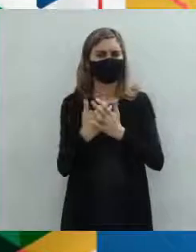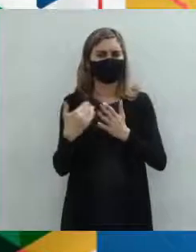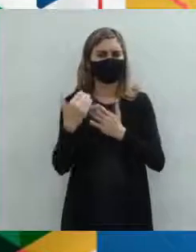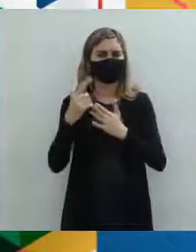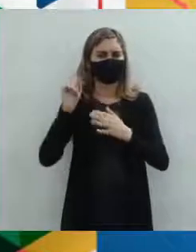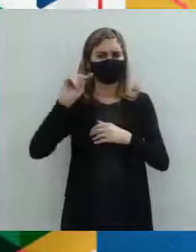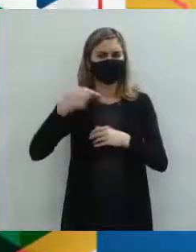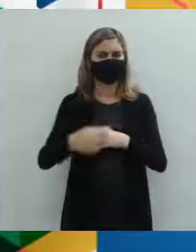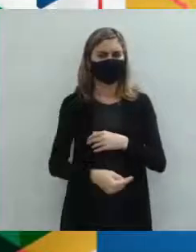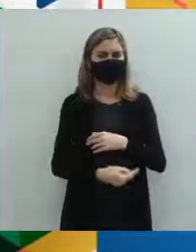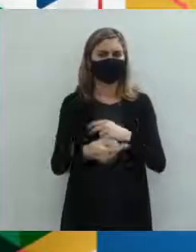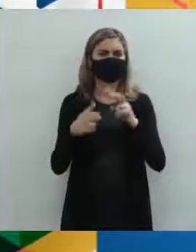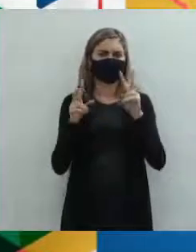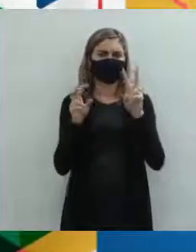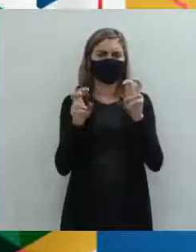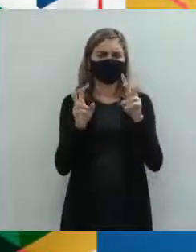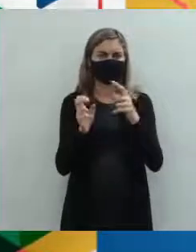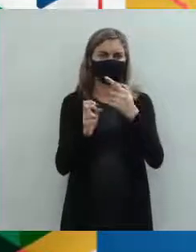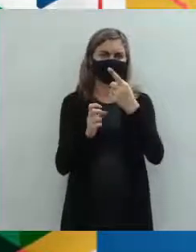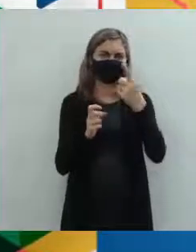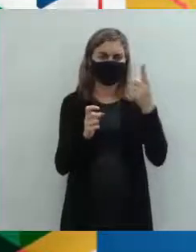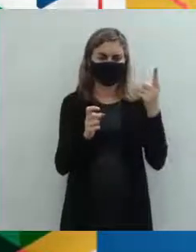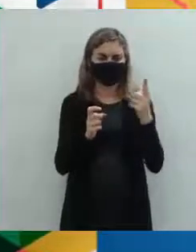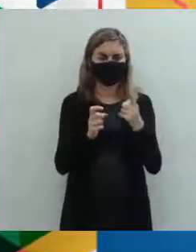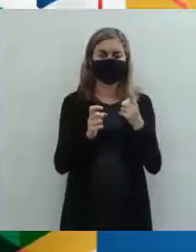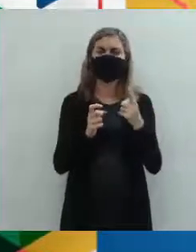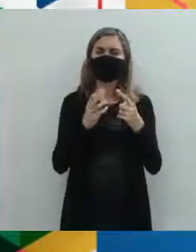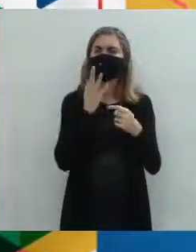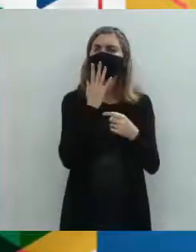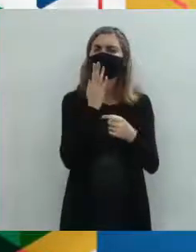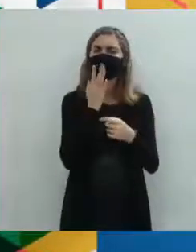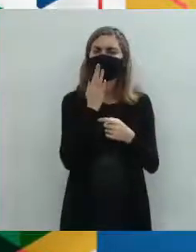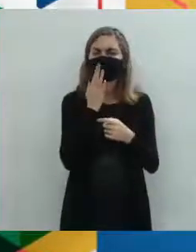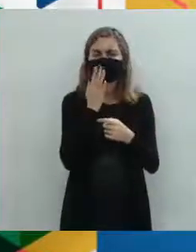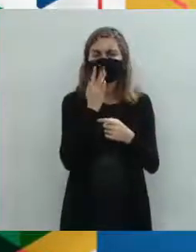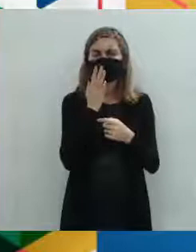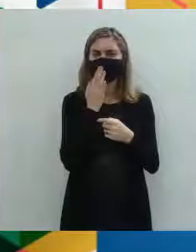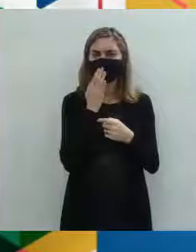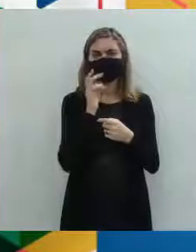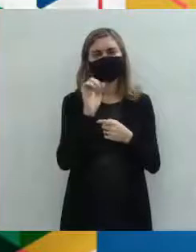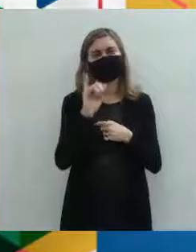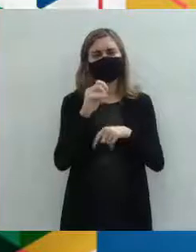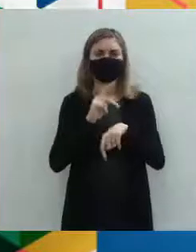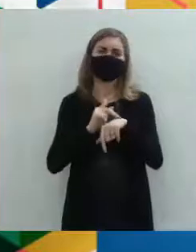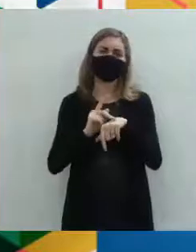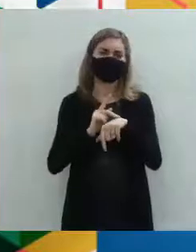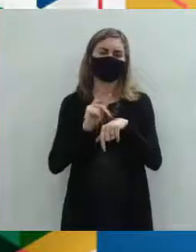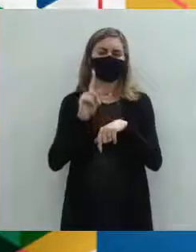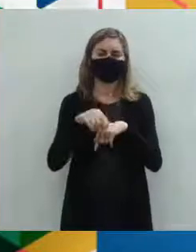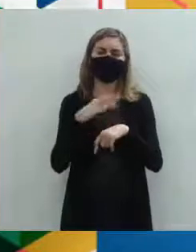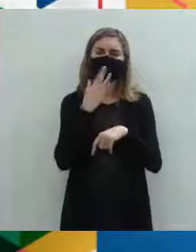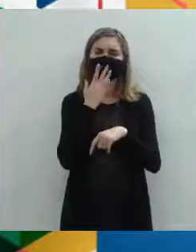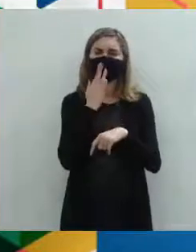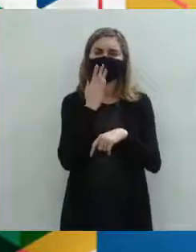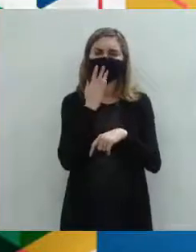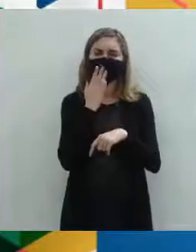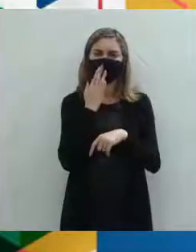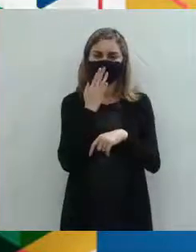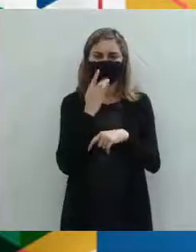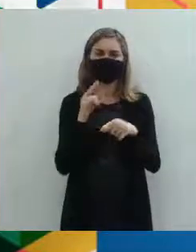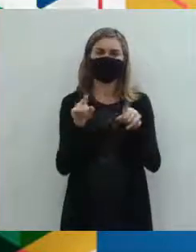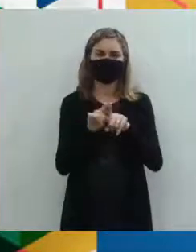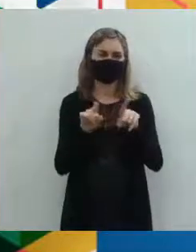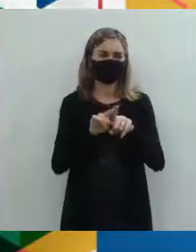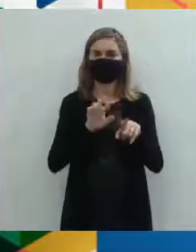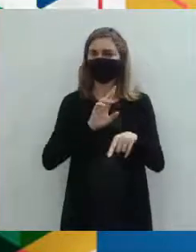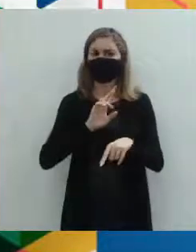profunda sobre a cor, né? Se o preto é cor e também não